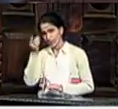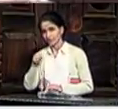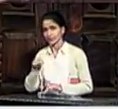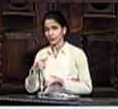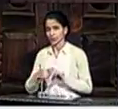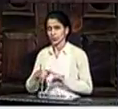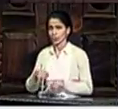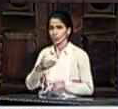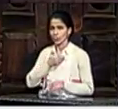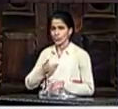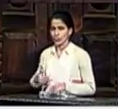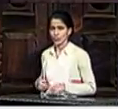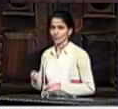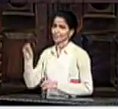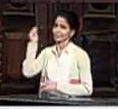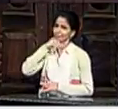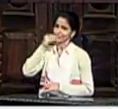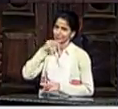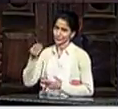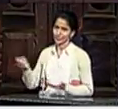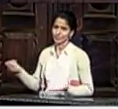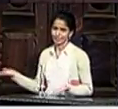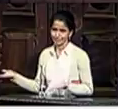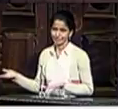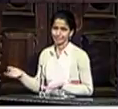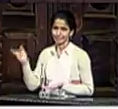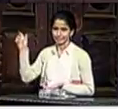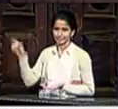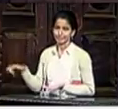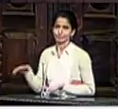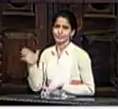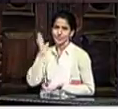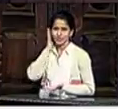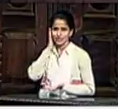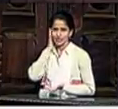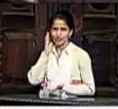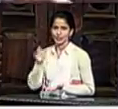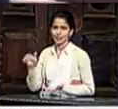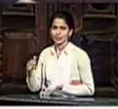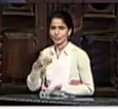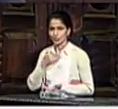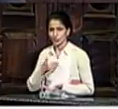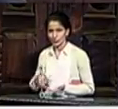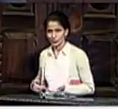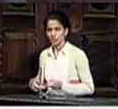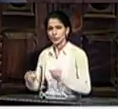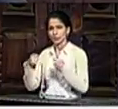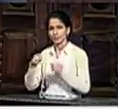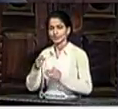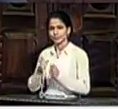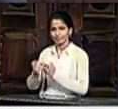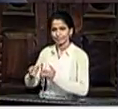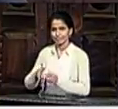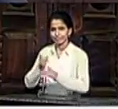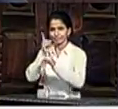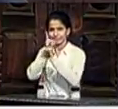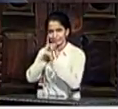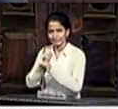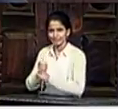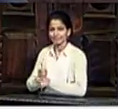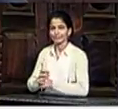fraco, não vou discordar das palavras da Cidinha, o governo precisa encontrar o seu rumo, e esquecer